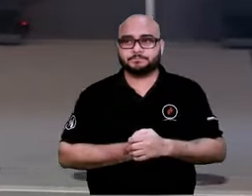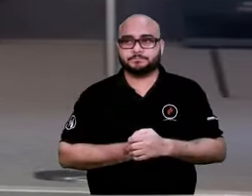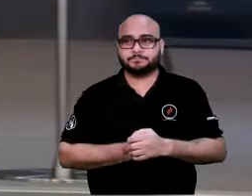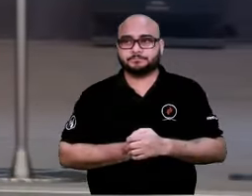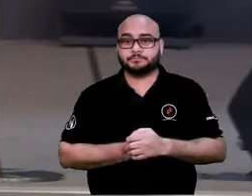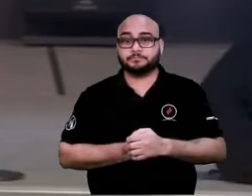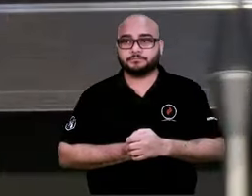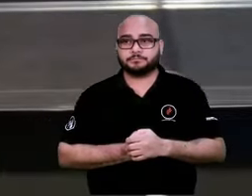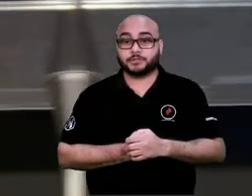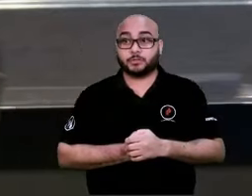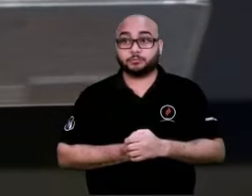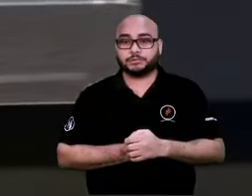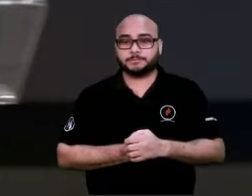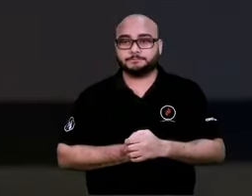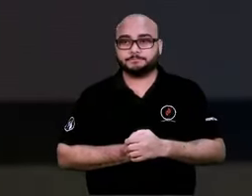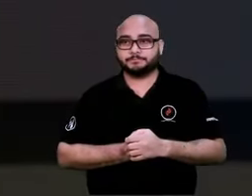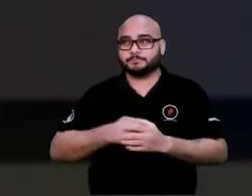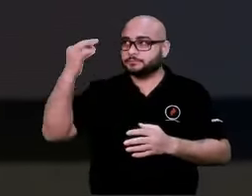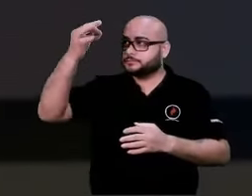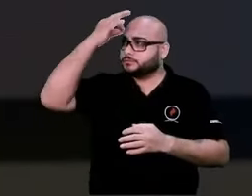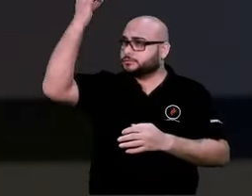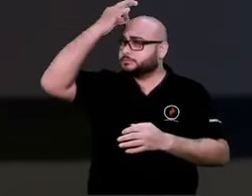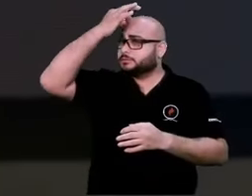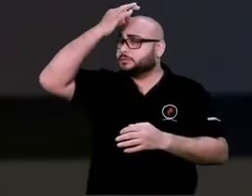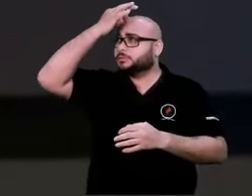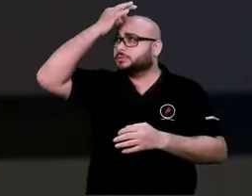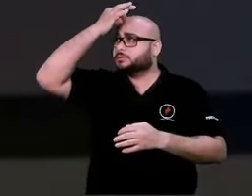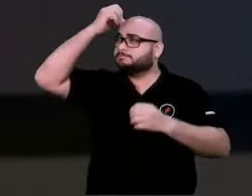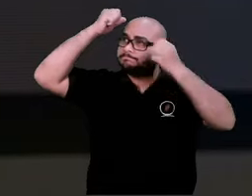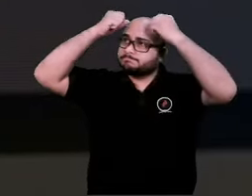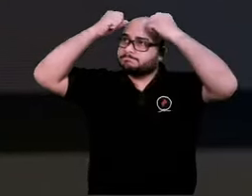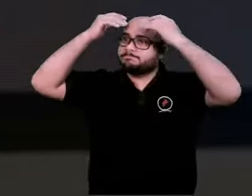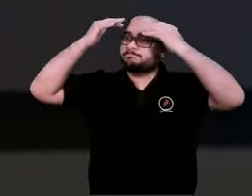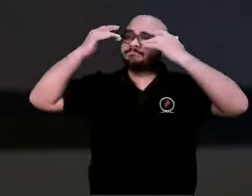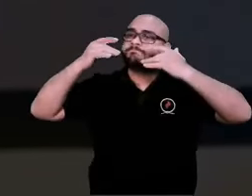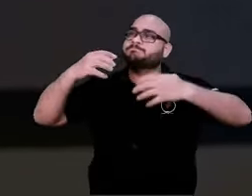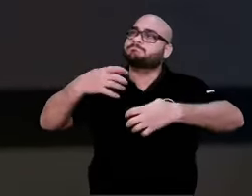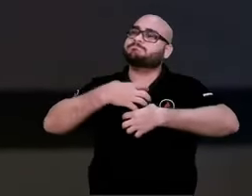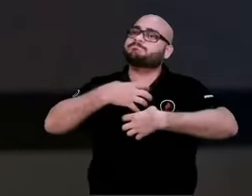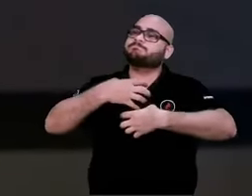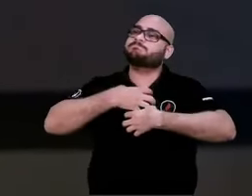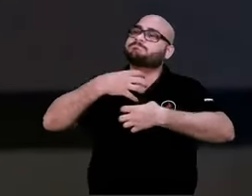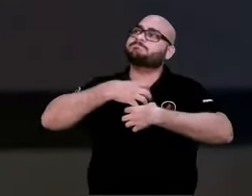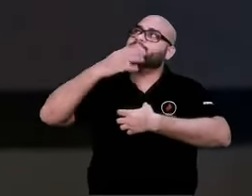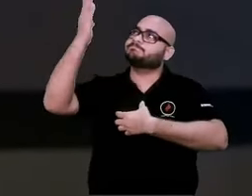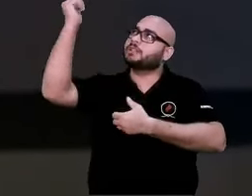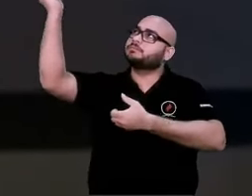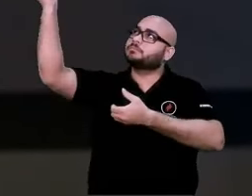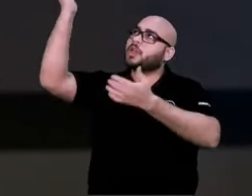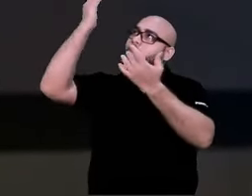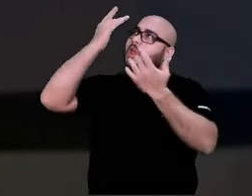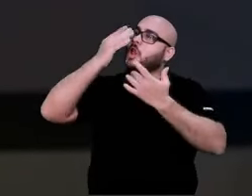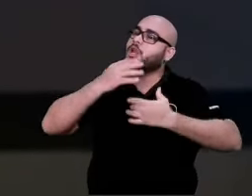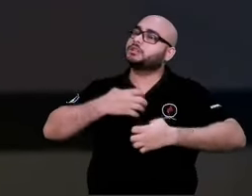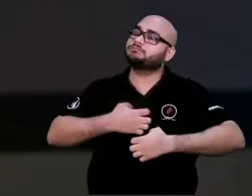Espírito Santo de Deus. Eu estou sentindo Deus nessa casa. Quando você se